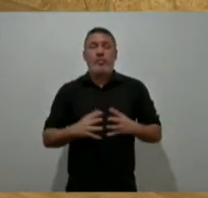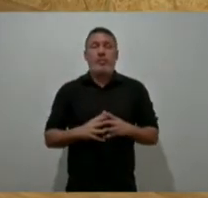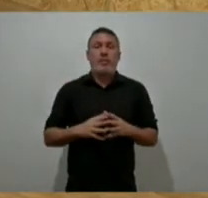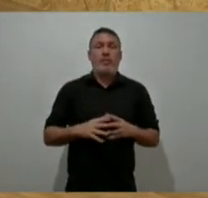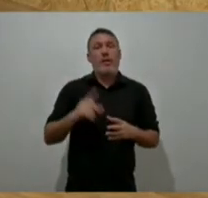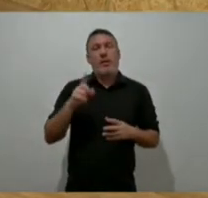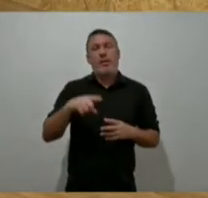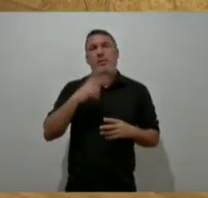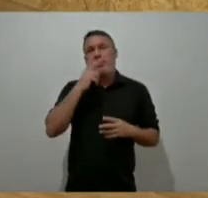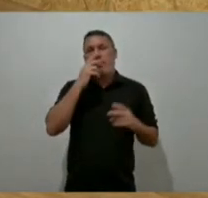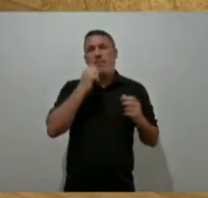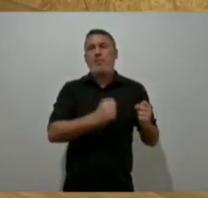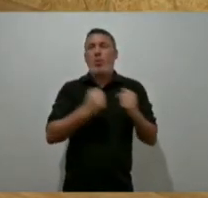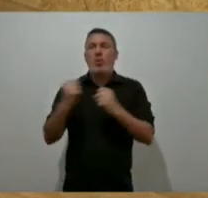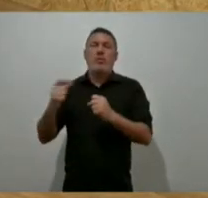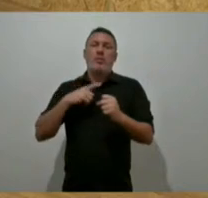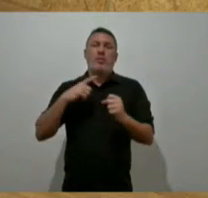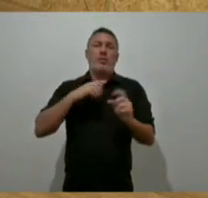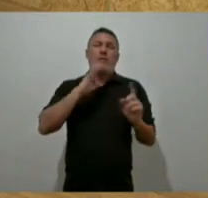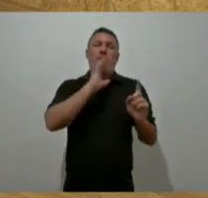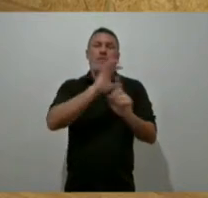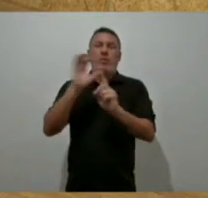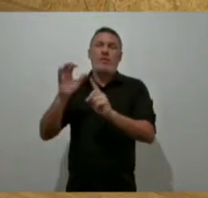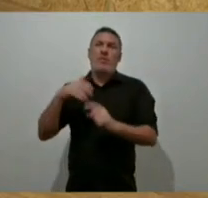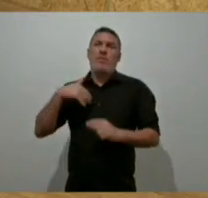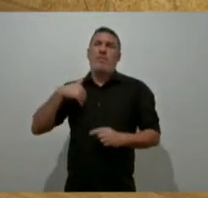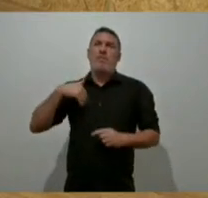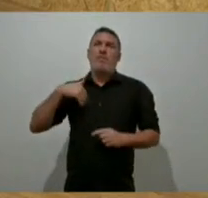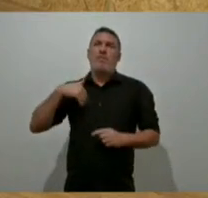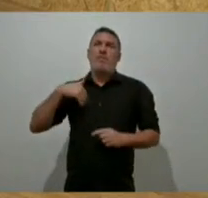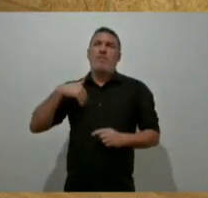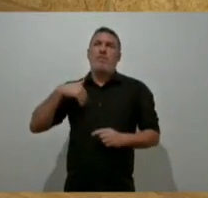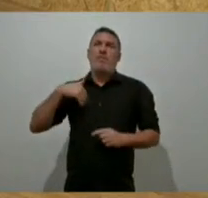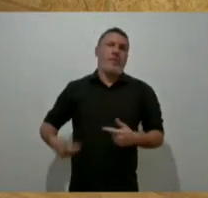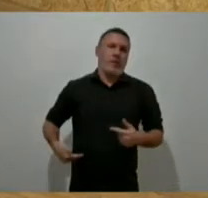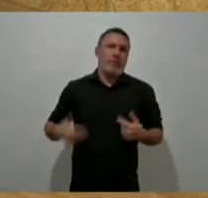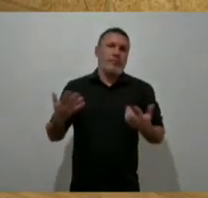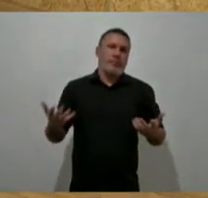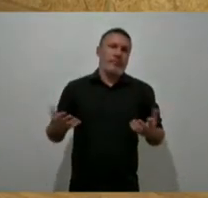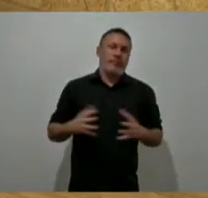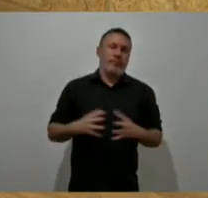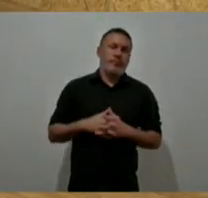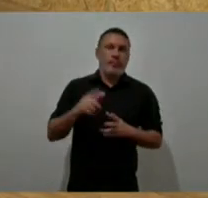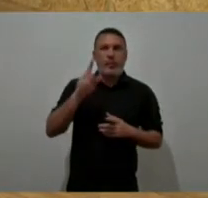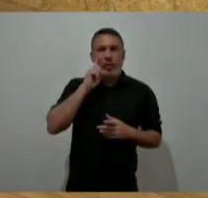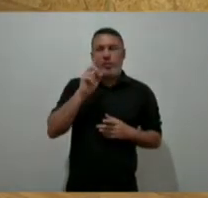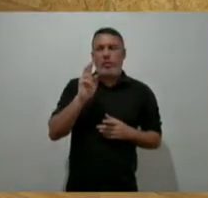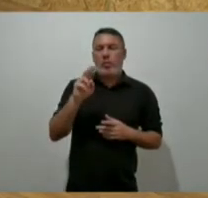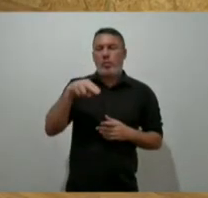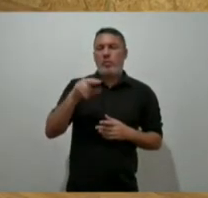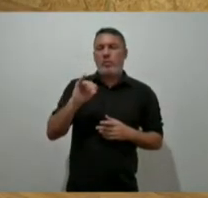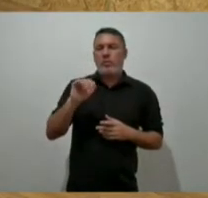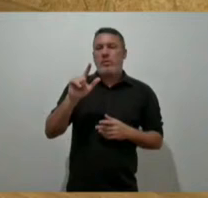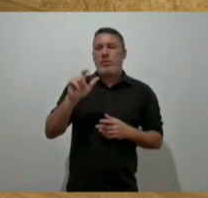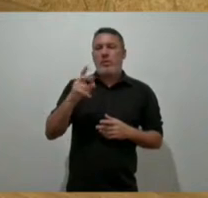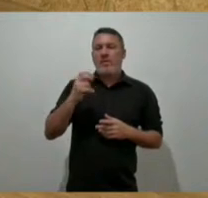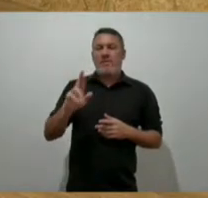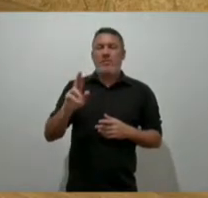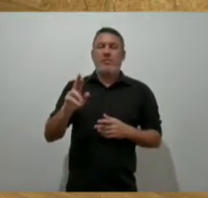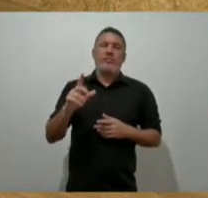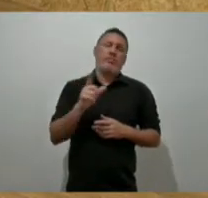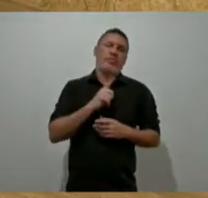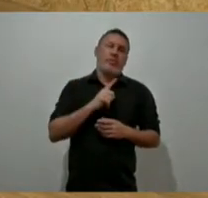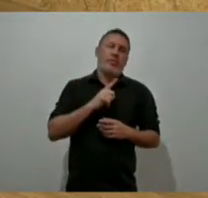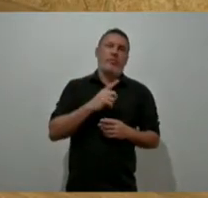influenciar maior do que governos, né? A Unilever está em centenas de países, compra de milhares de fornecedores, né? Mesma